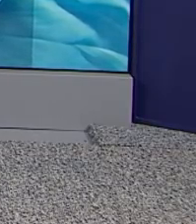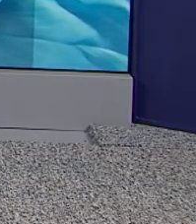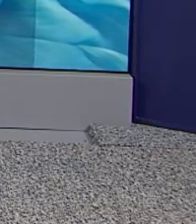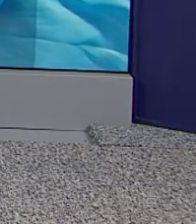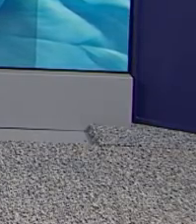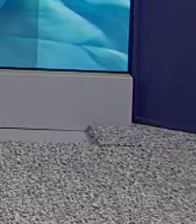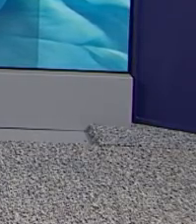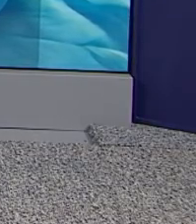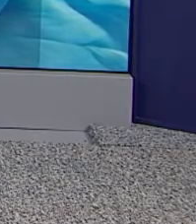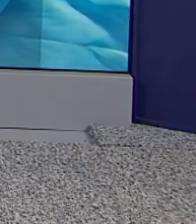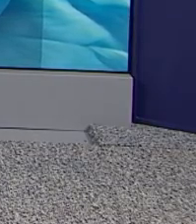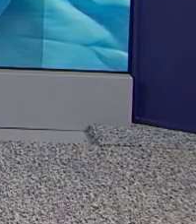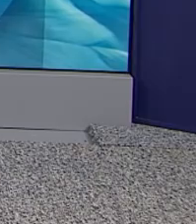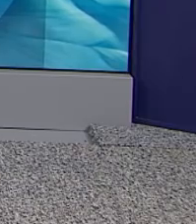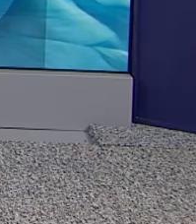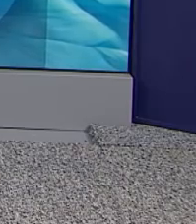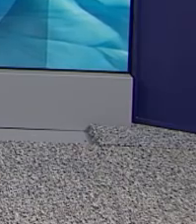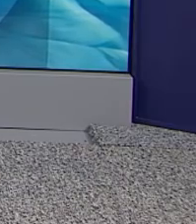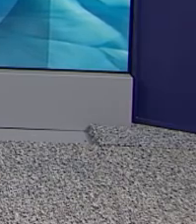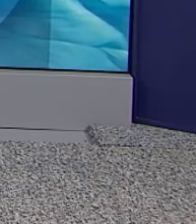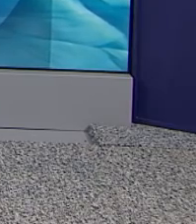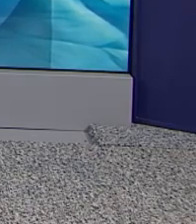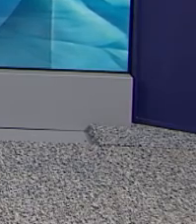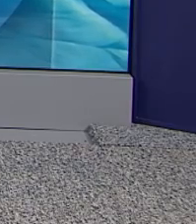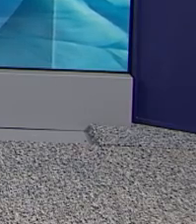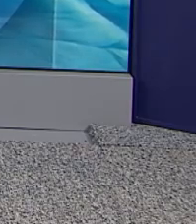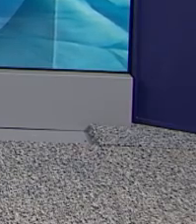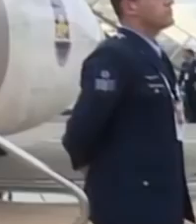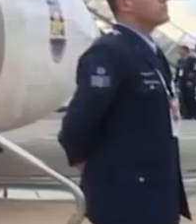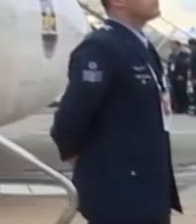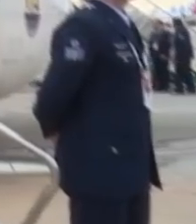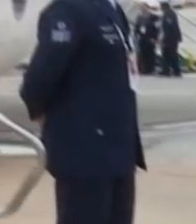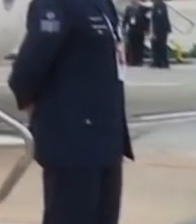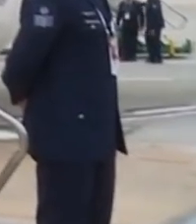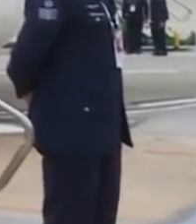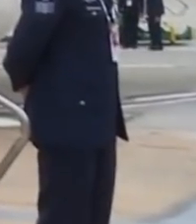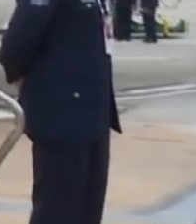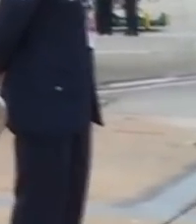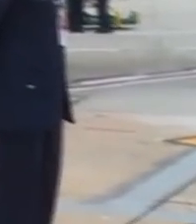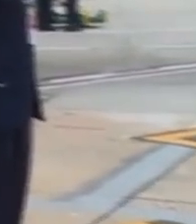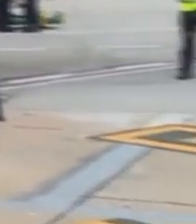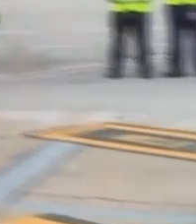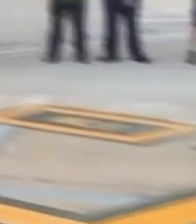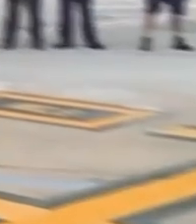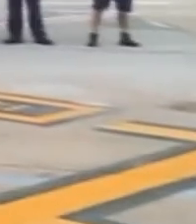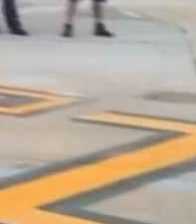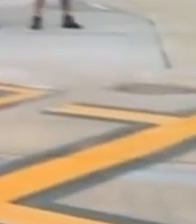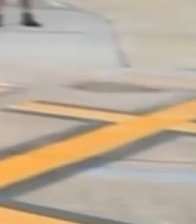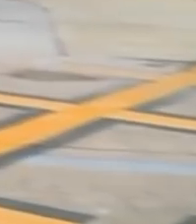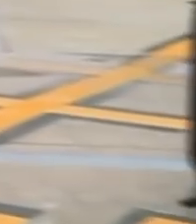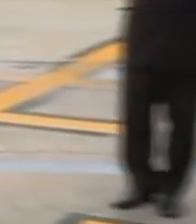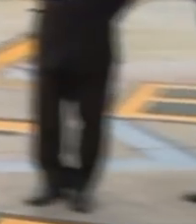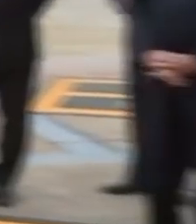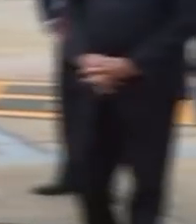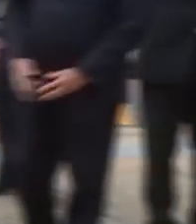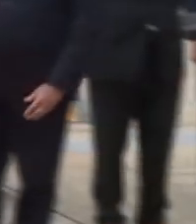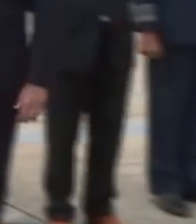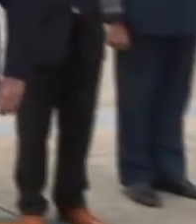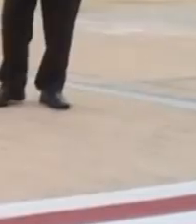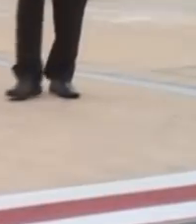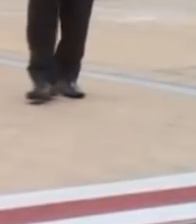vez que um país da américa do sul recebe o encontro anual do grupo o presidente michel temer chegou a buenos aires na quinta